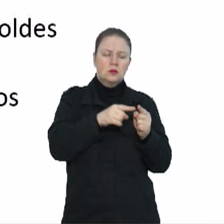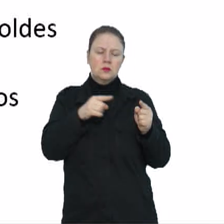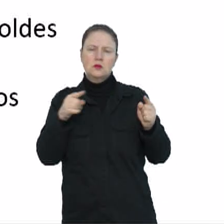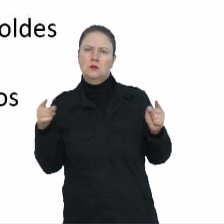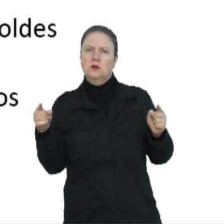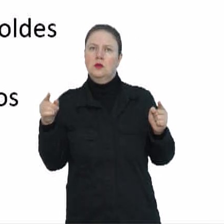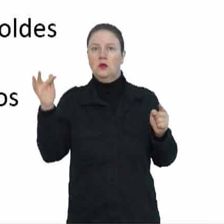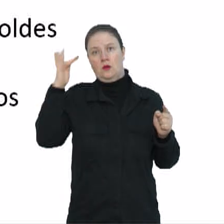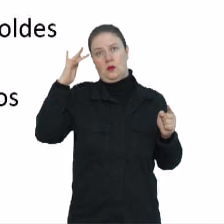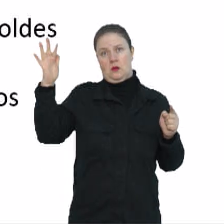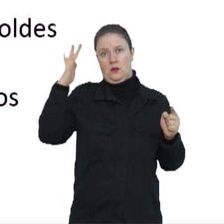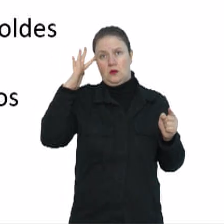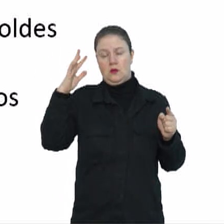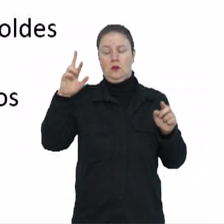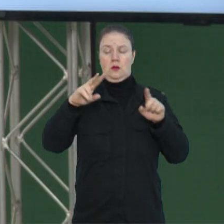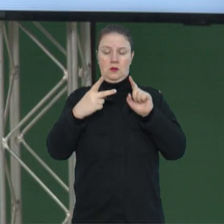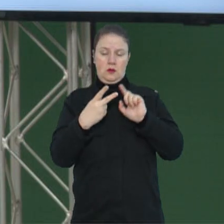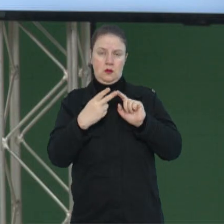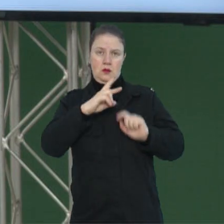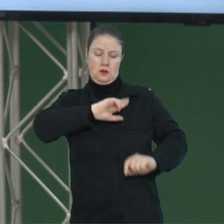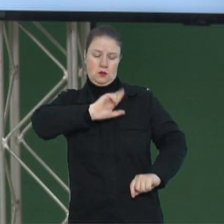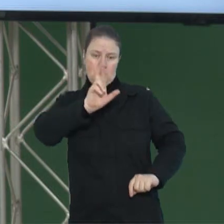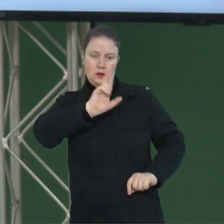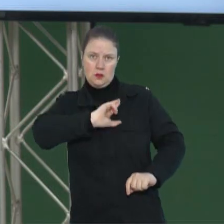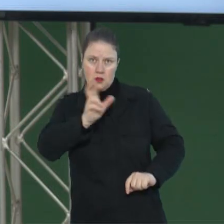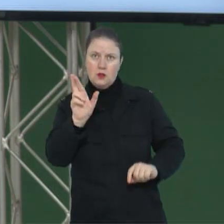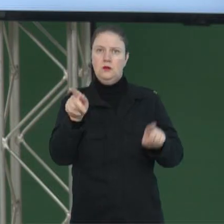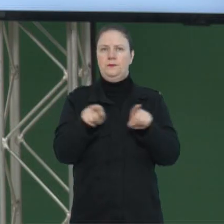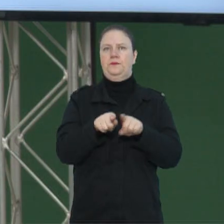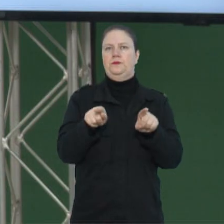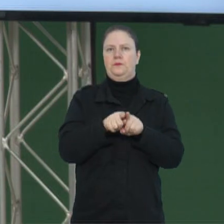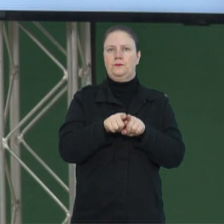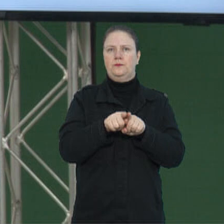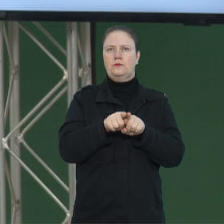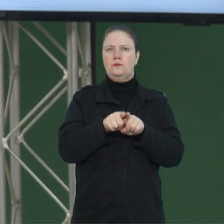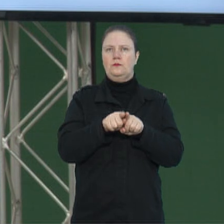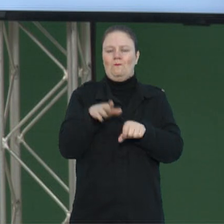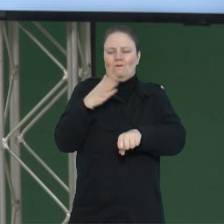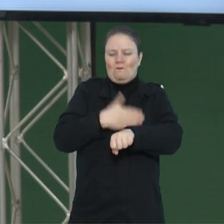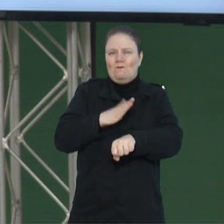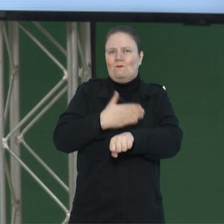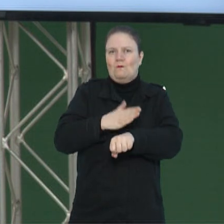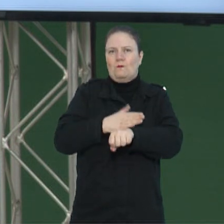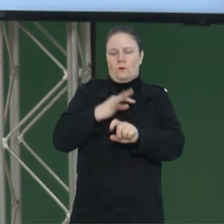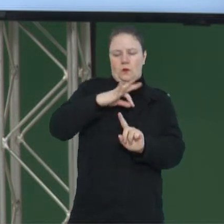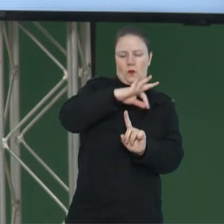entre filosofia e religião, que é justamente esse o empreendimento filosófico do Santo